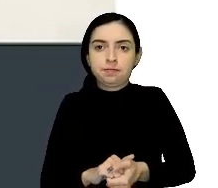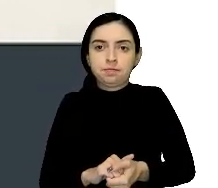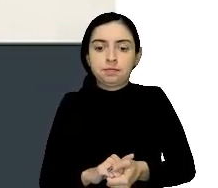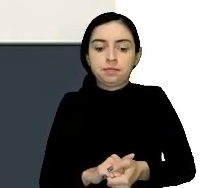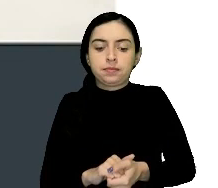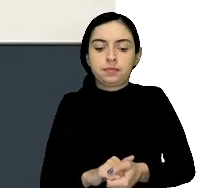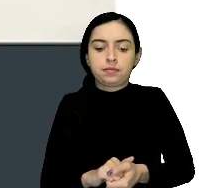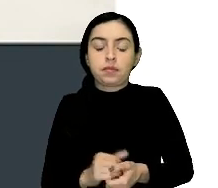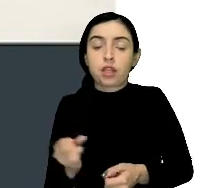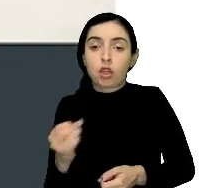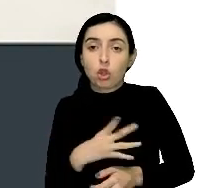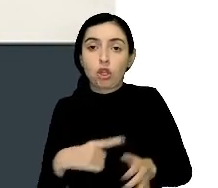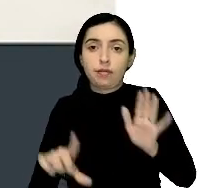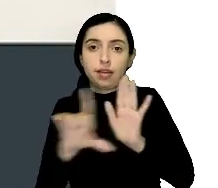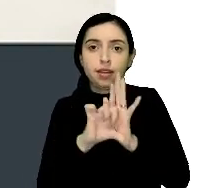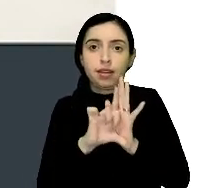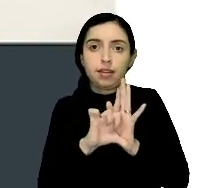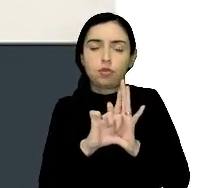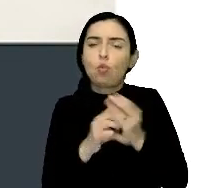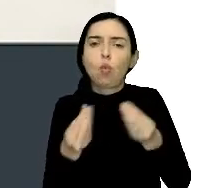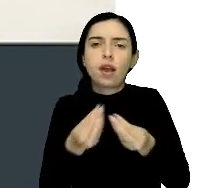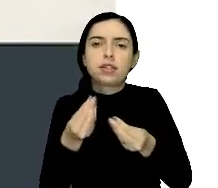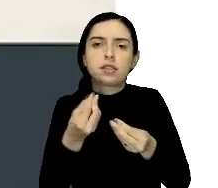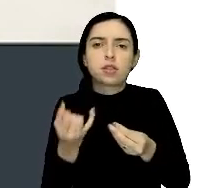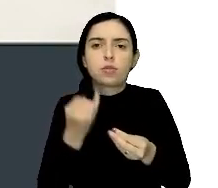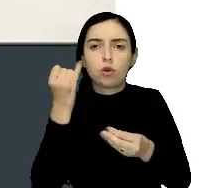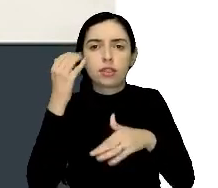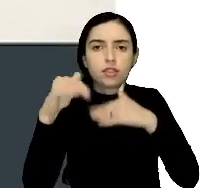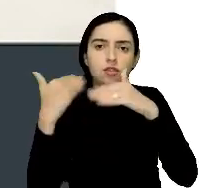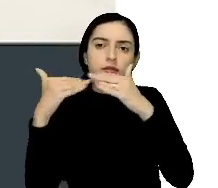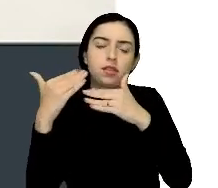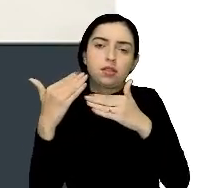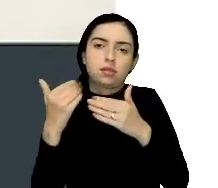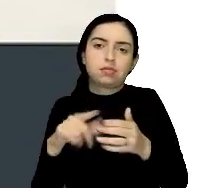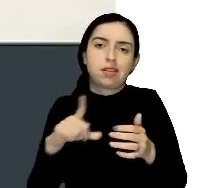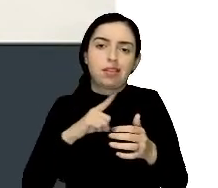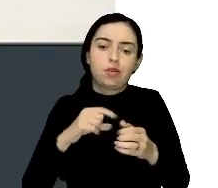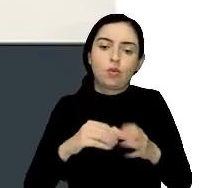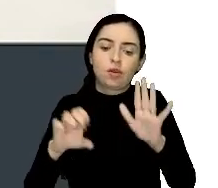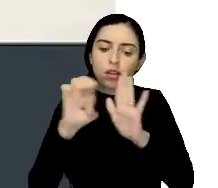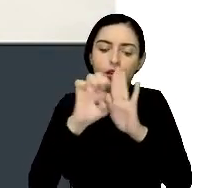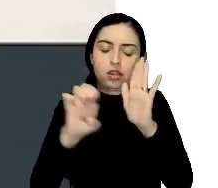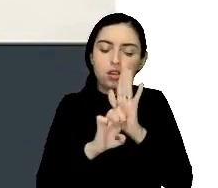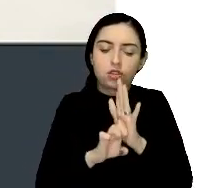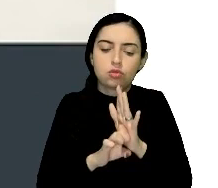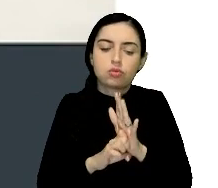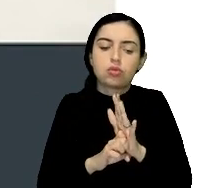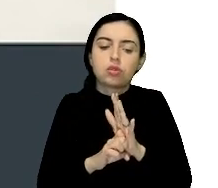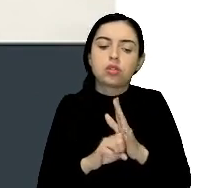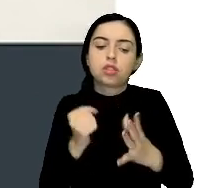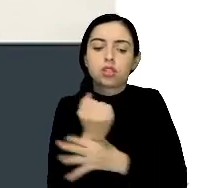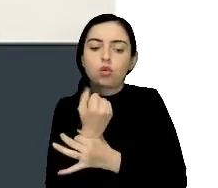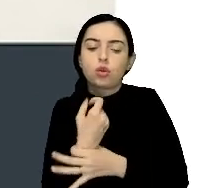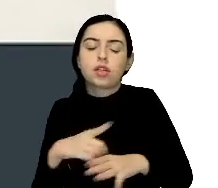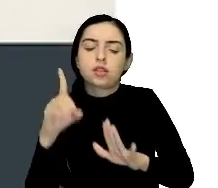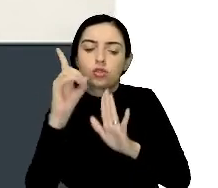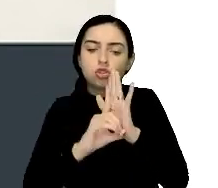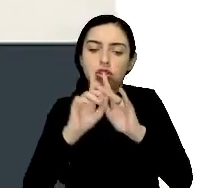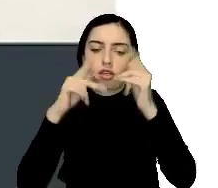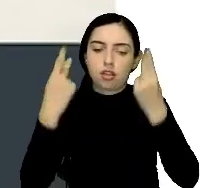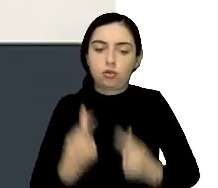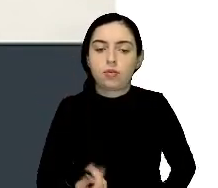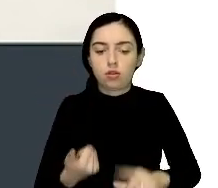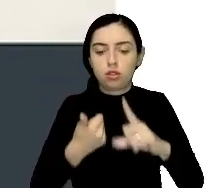Essa nova lei, quais são os importantes avanços? Né? Tem um eixo de proteção dos direitos humanos. O artigo 3º e o artigo